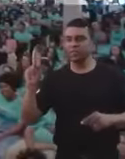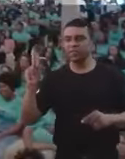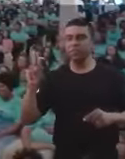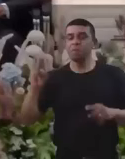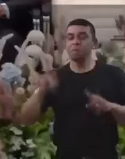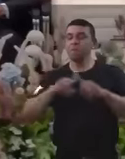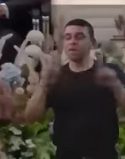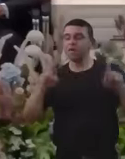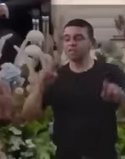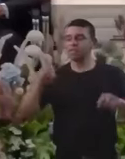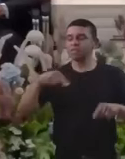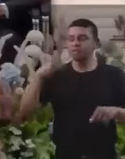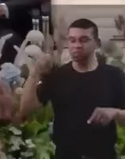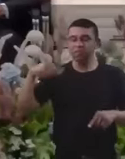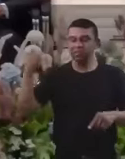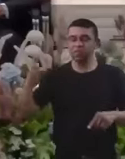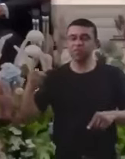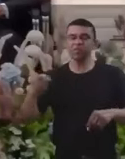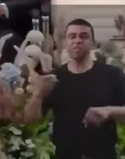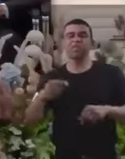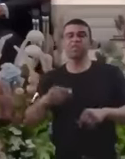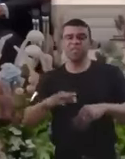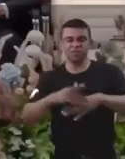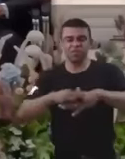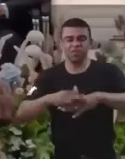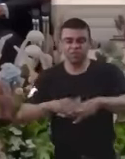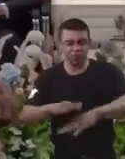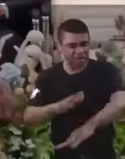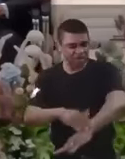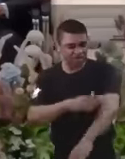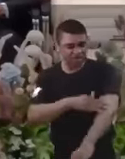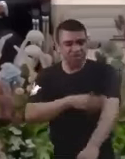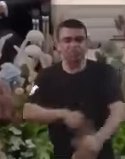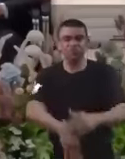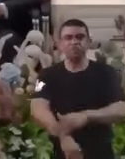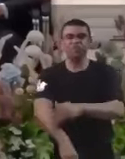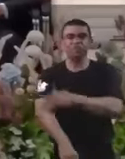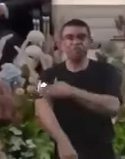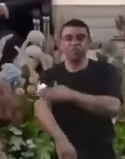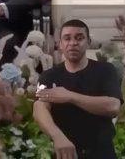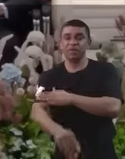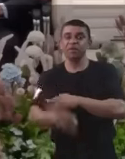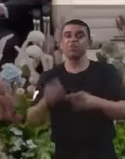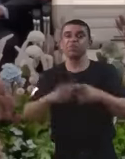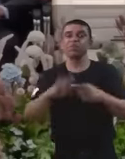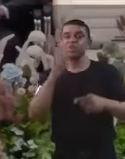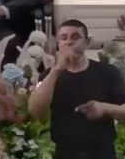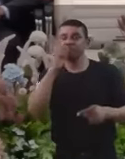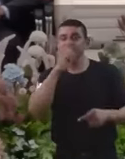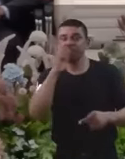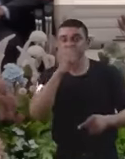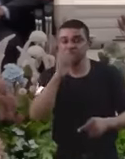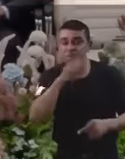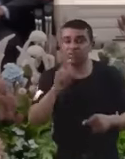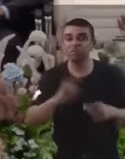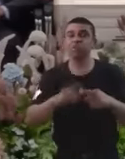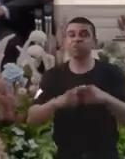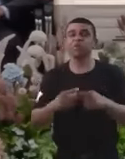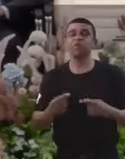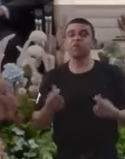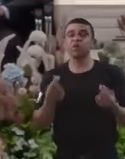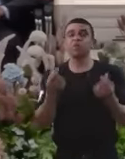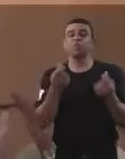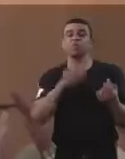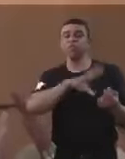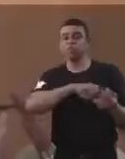Safira mentiram na hora da oferta e o Espírito Santo os matou. Por amor ao dinheiro,